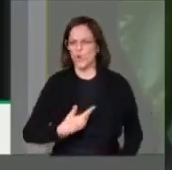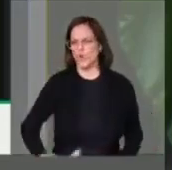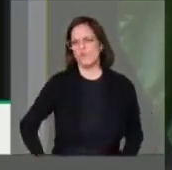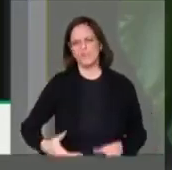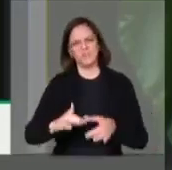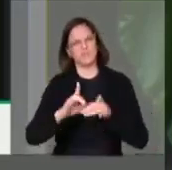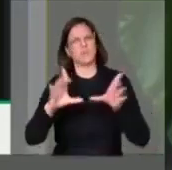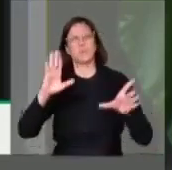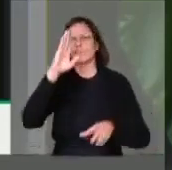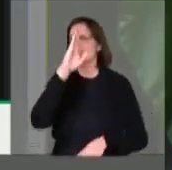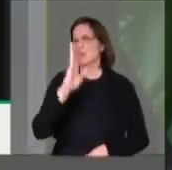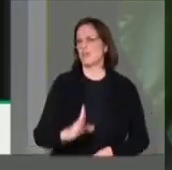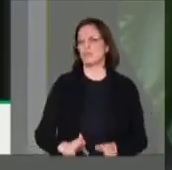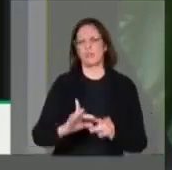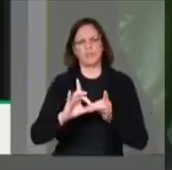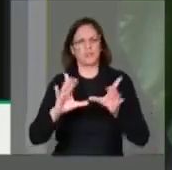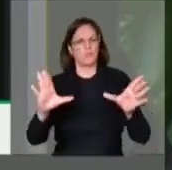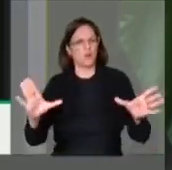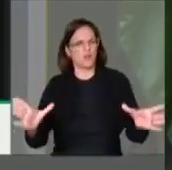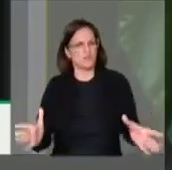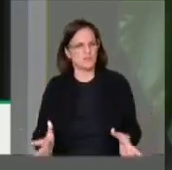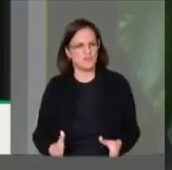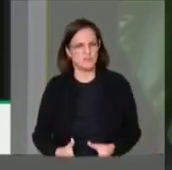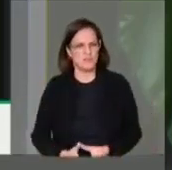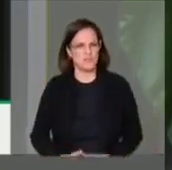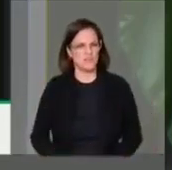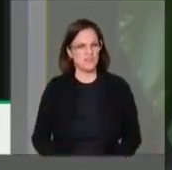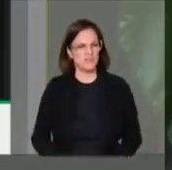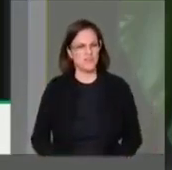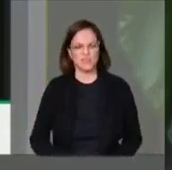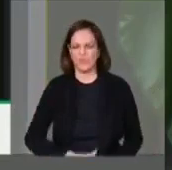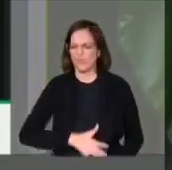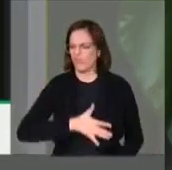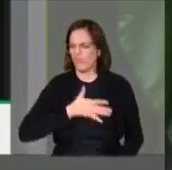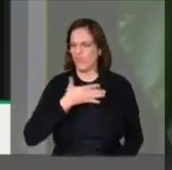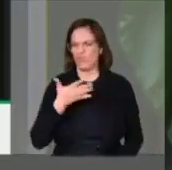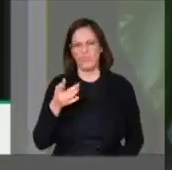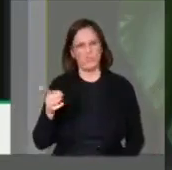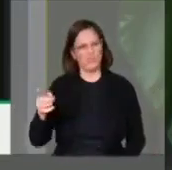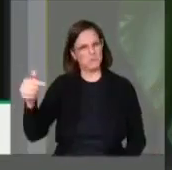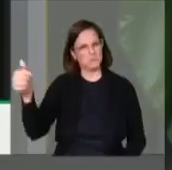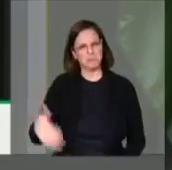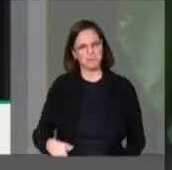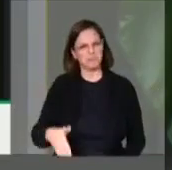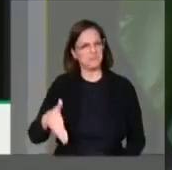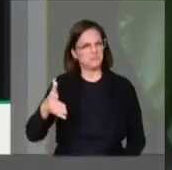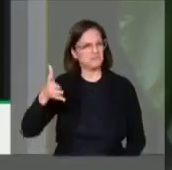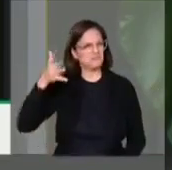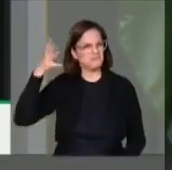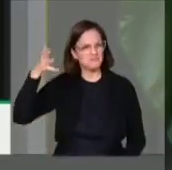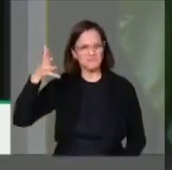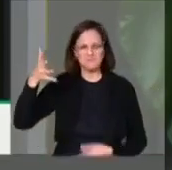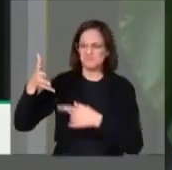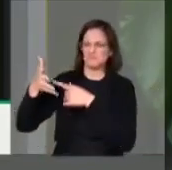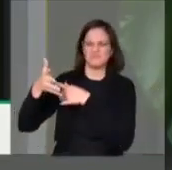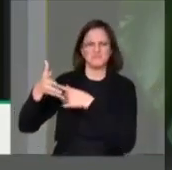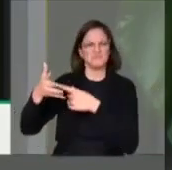de direito. Lamentável, deplorável. Trata-se de uma